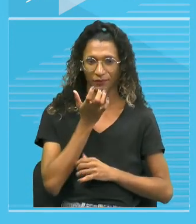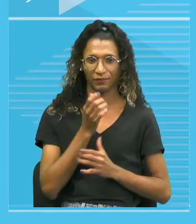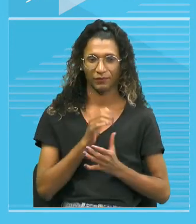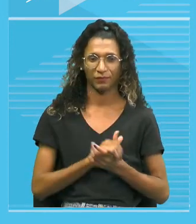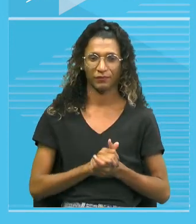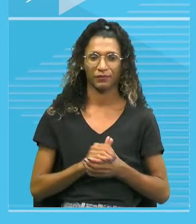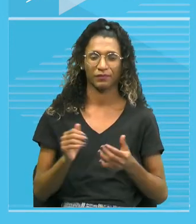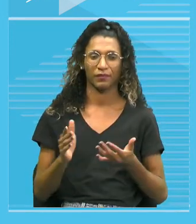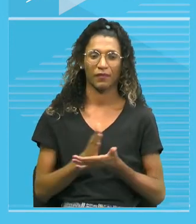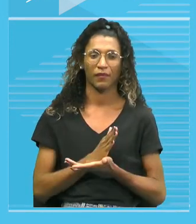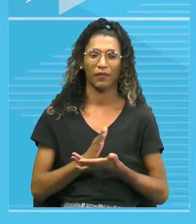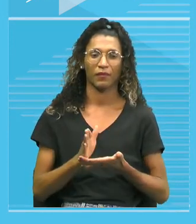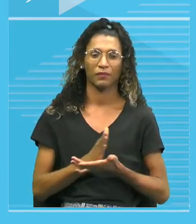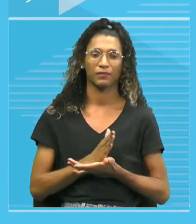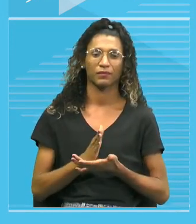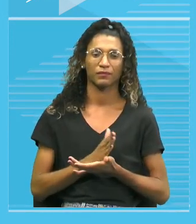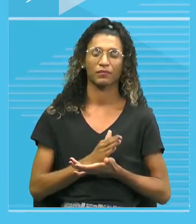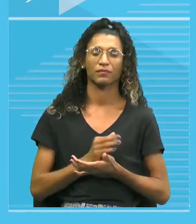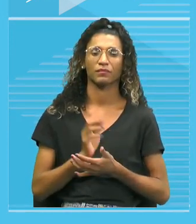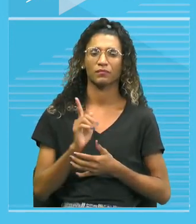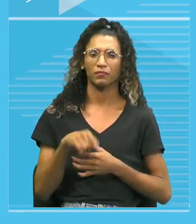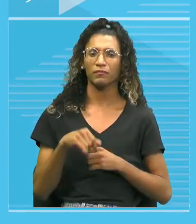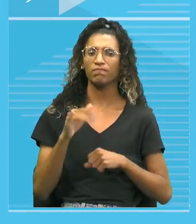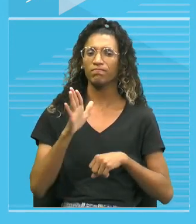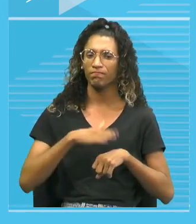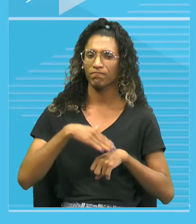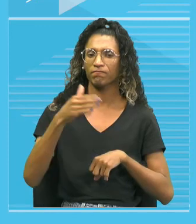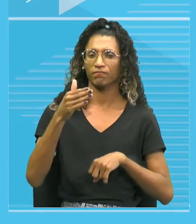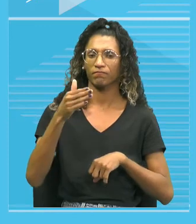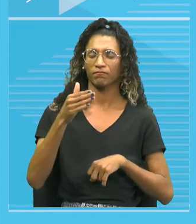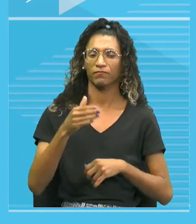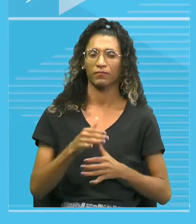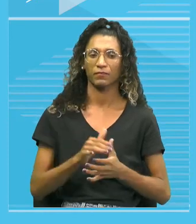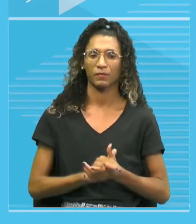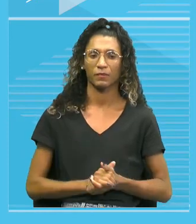custos são grandes, hein? Os custos são enormes.